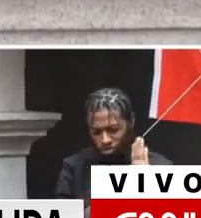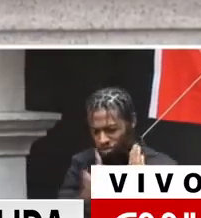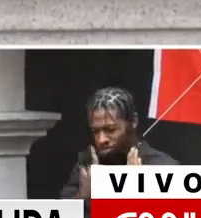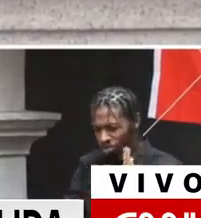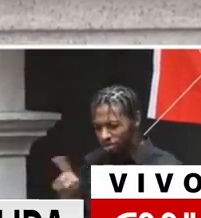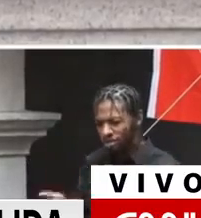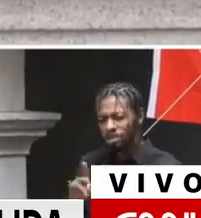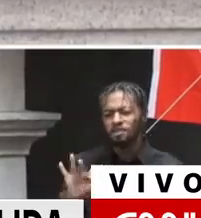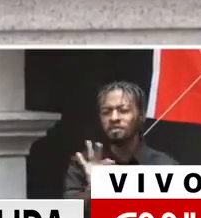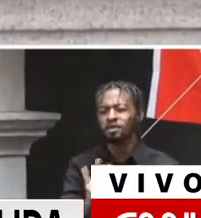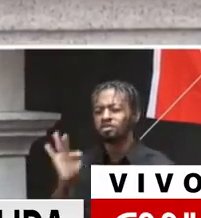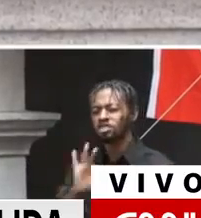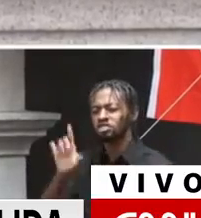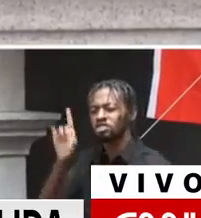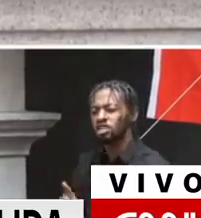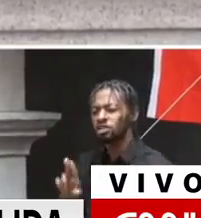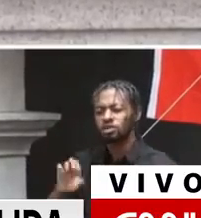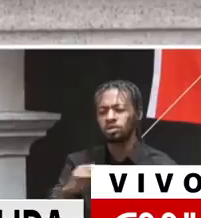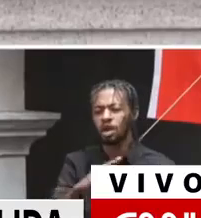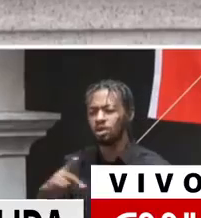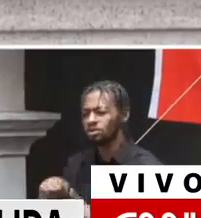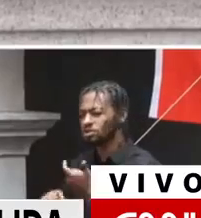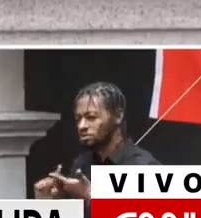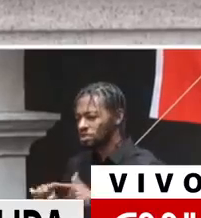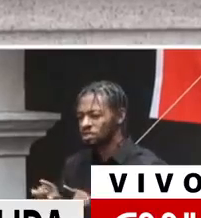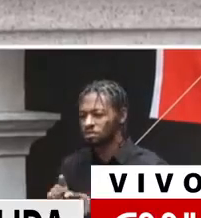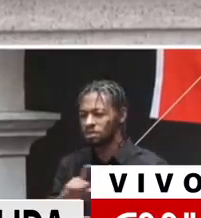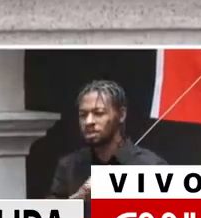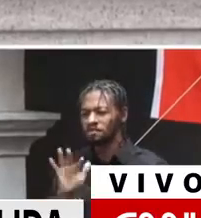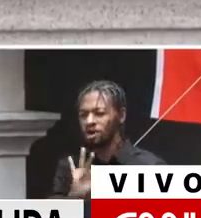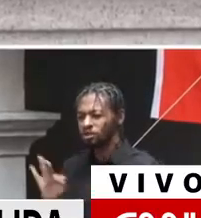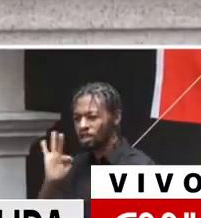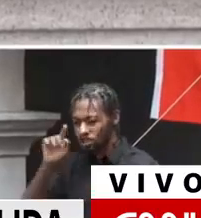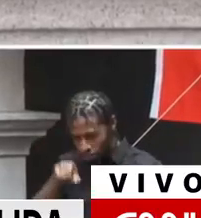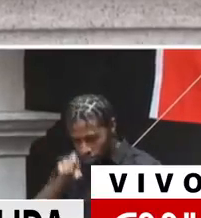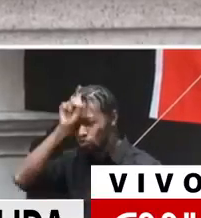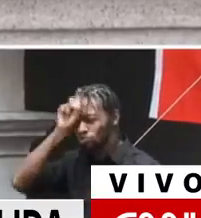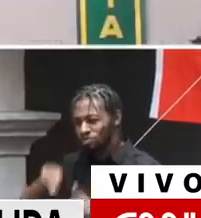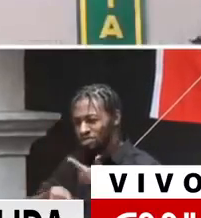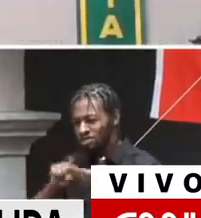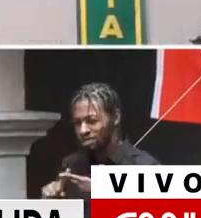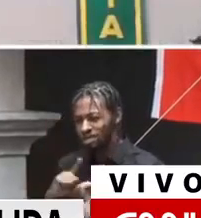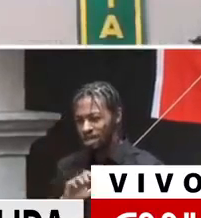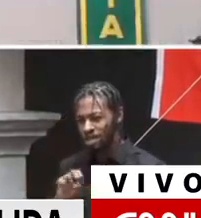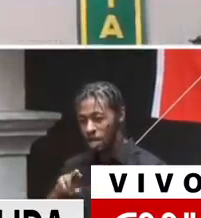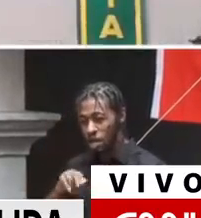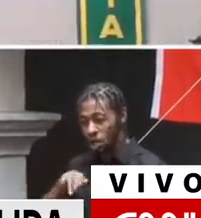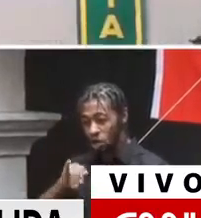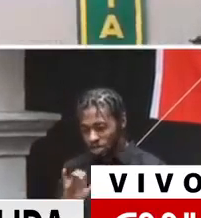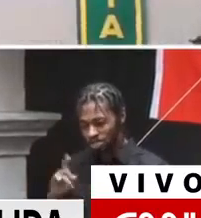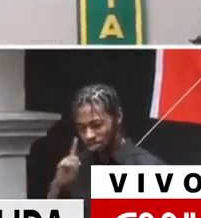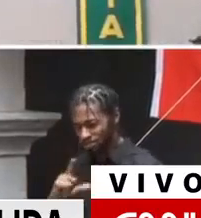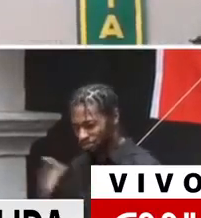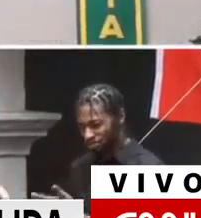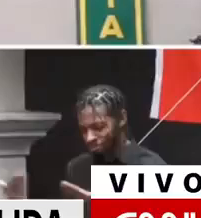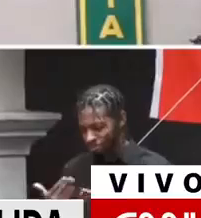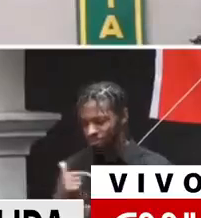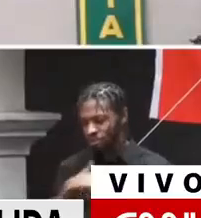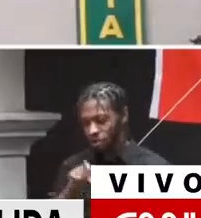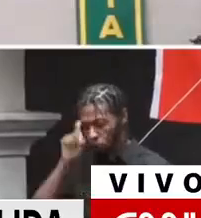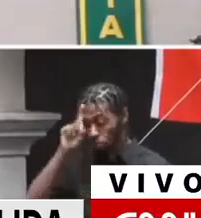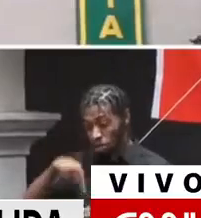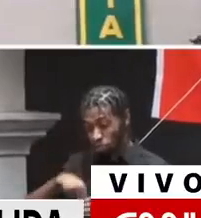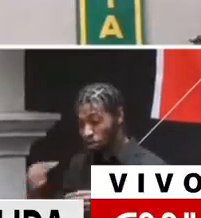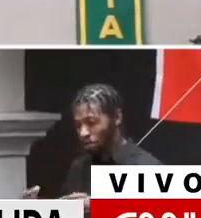Brasil. E agora, daqui a pouquinho, então, vai ser lida a carta que, de fato, culminou nesse movimento, né, dessas